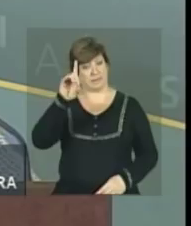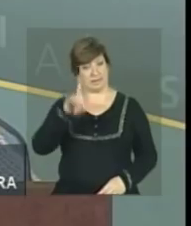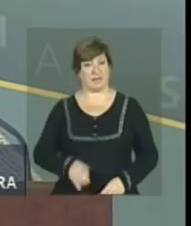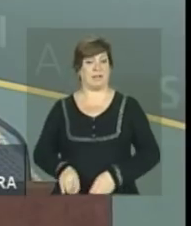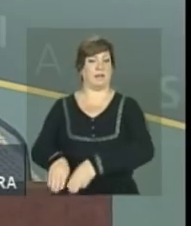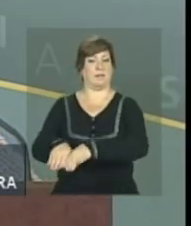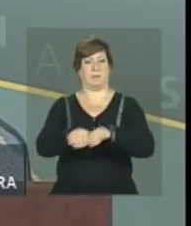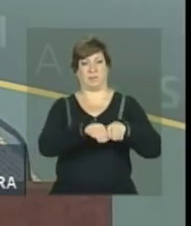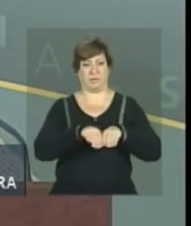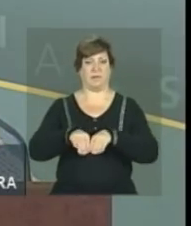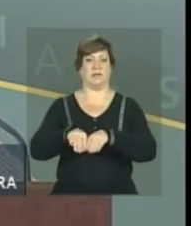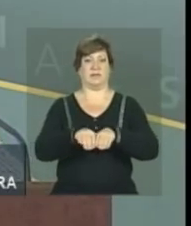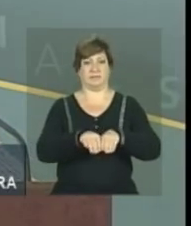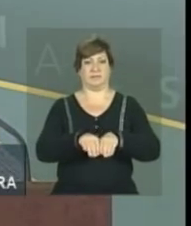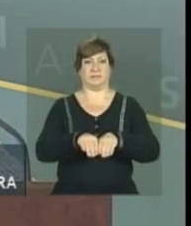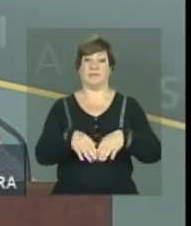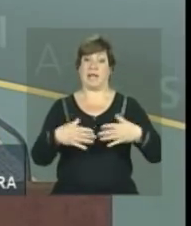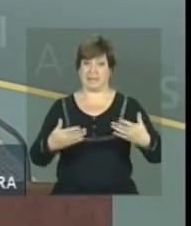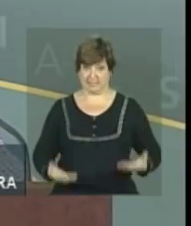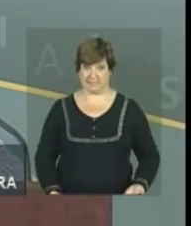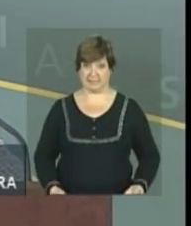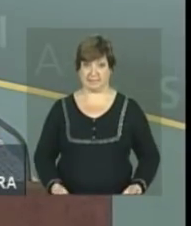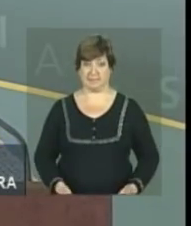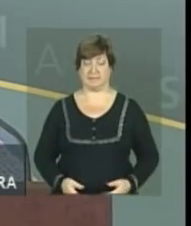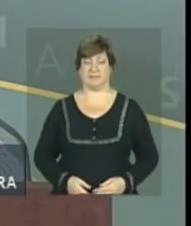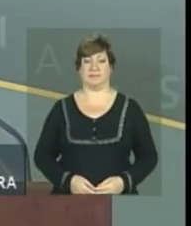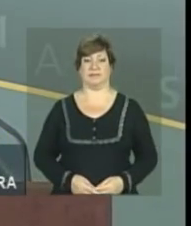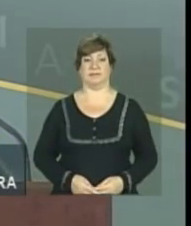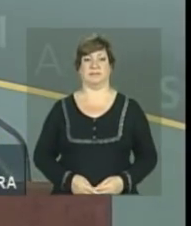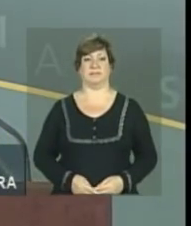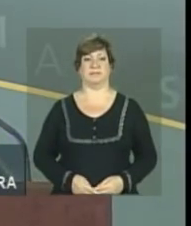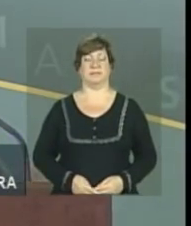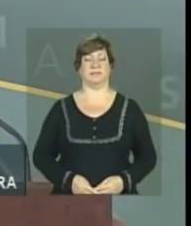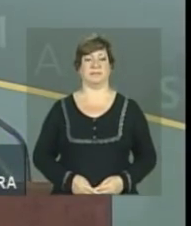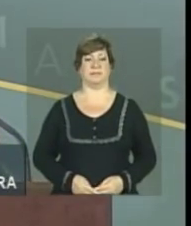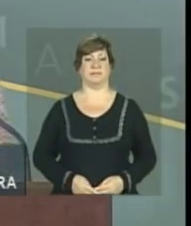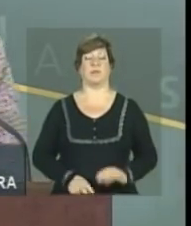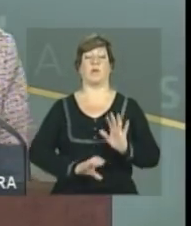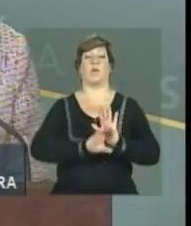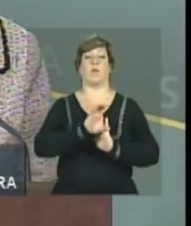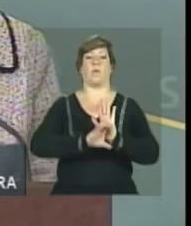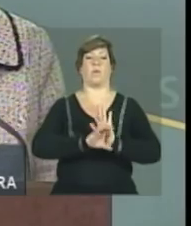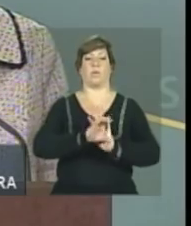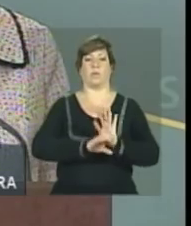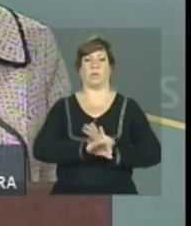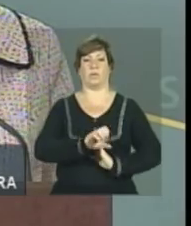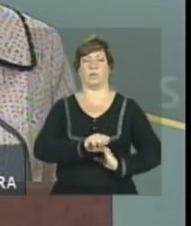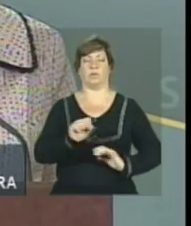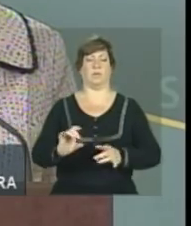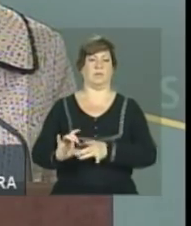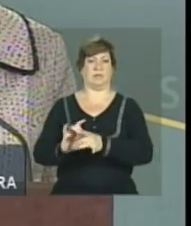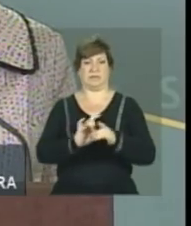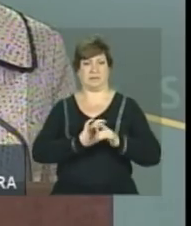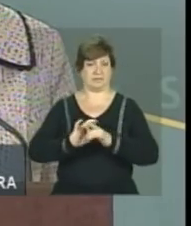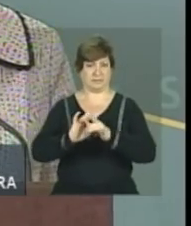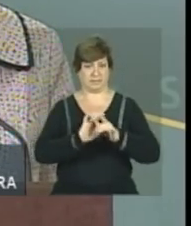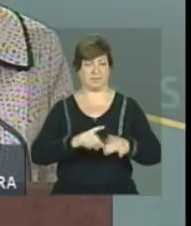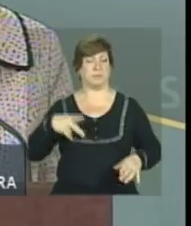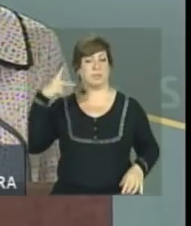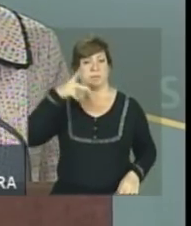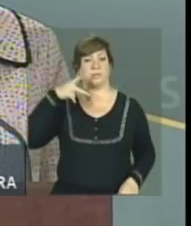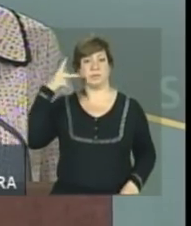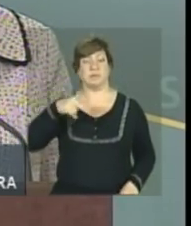democrático. Assim sendo, a constituição de alianças políticas